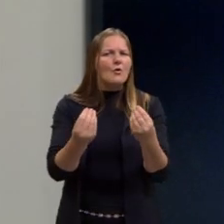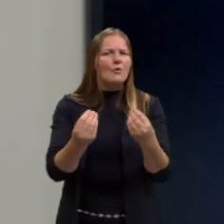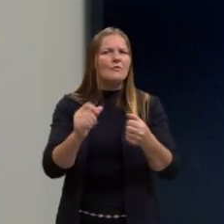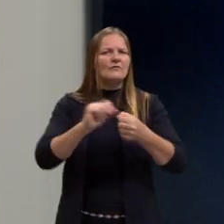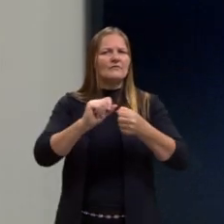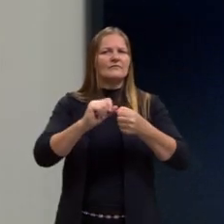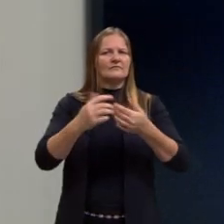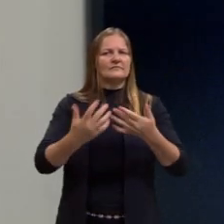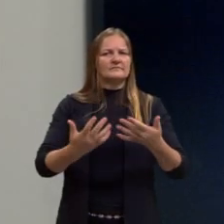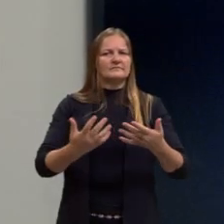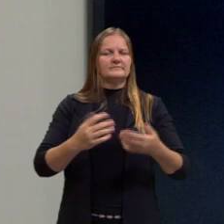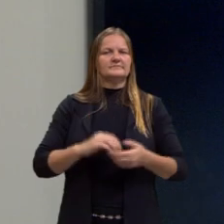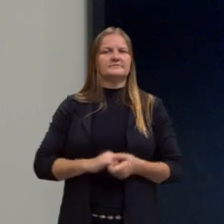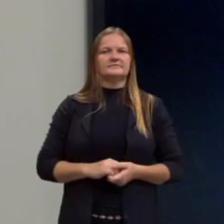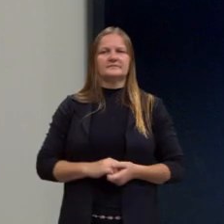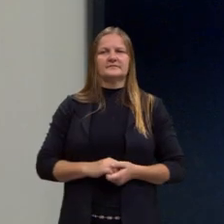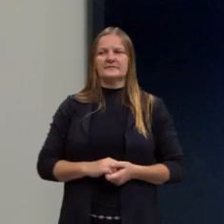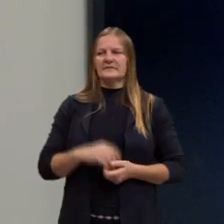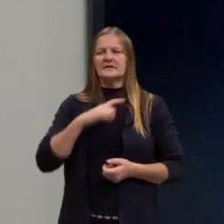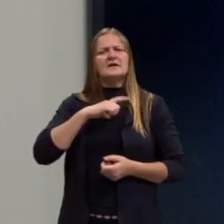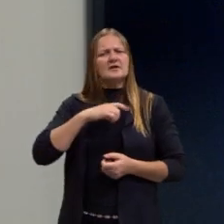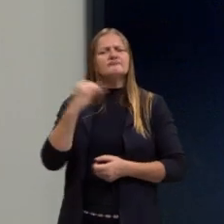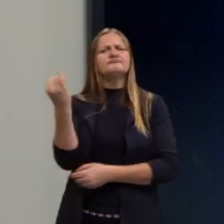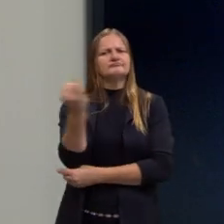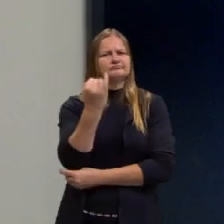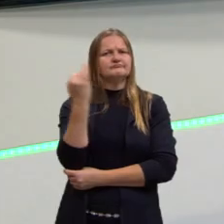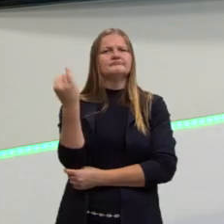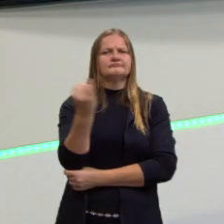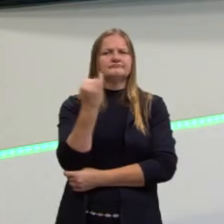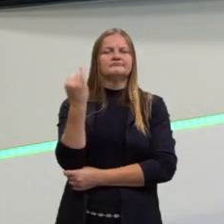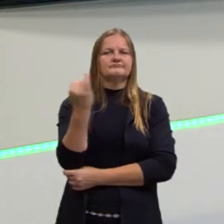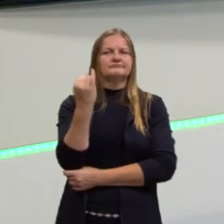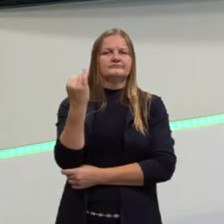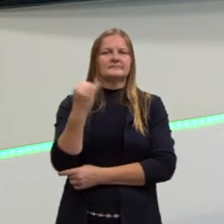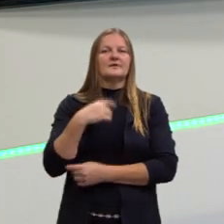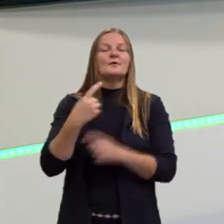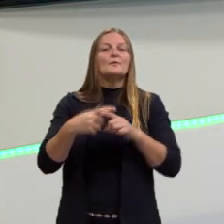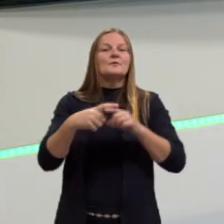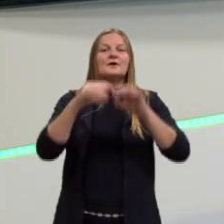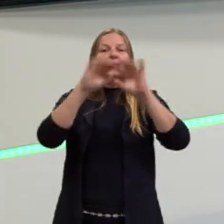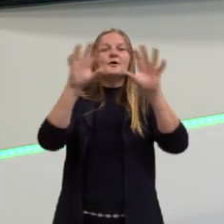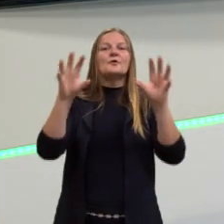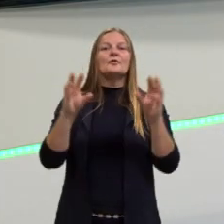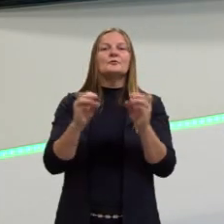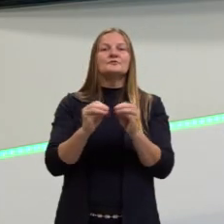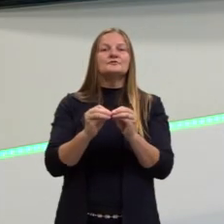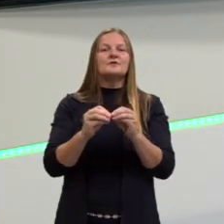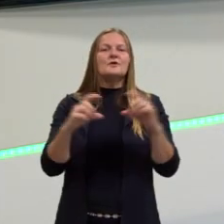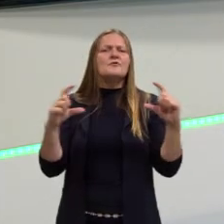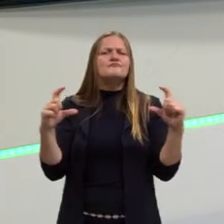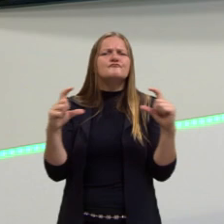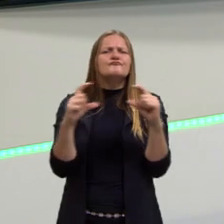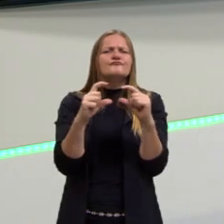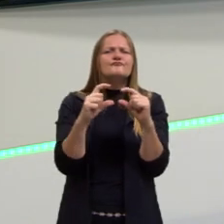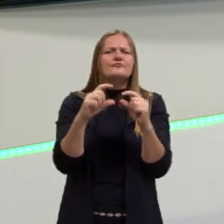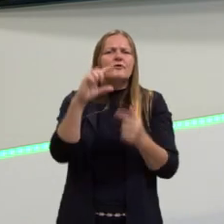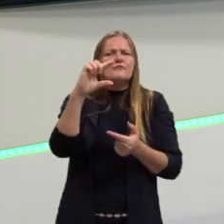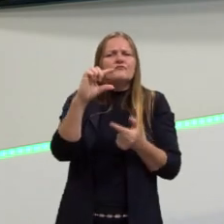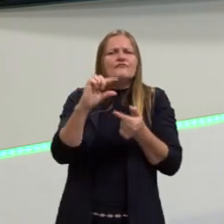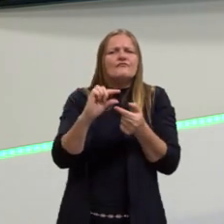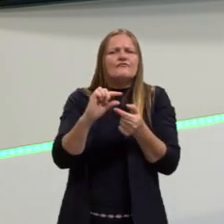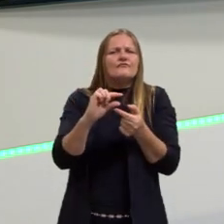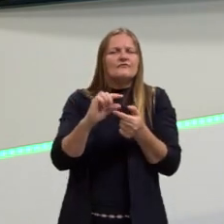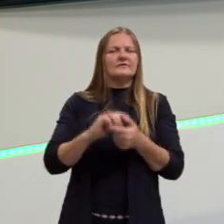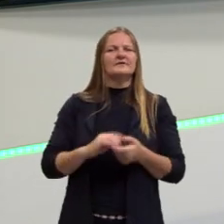vai acontecer ele é fundamental porque a conclusão é um espaço curtinho que eu tenho para